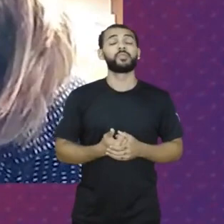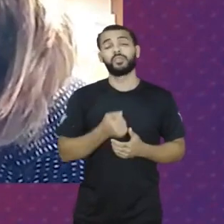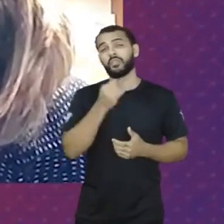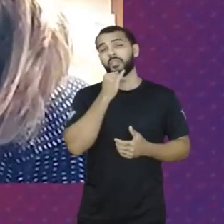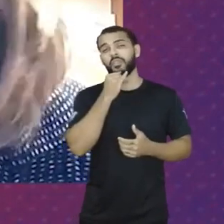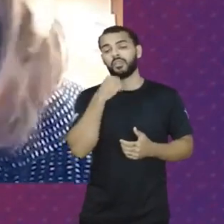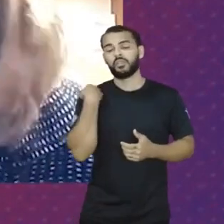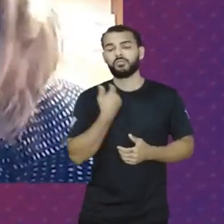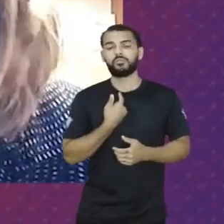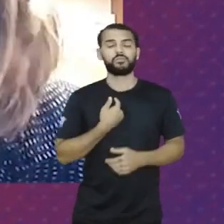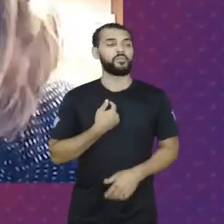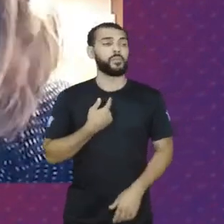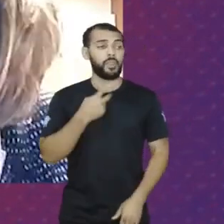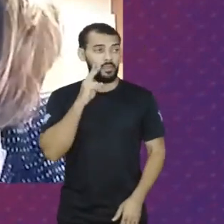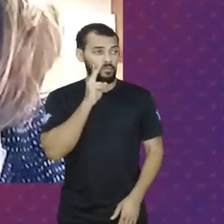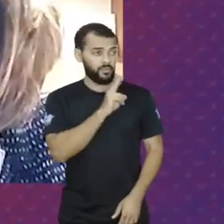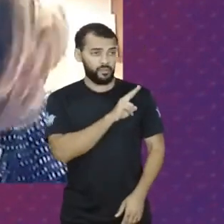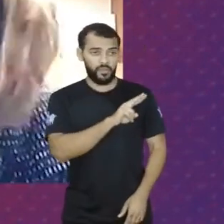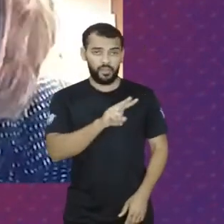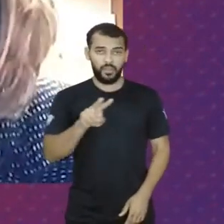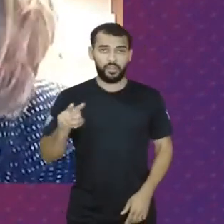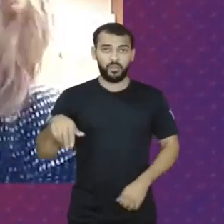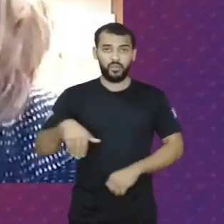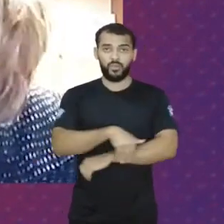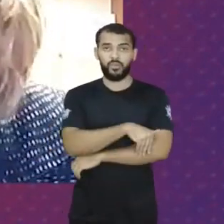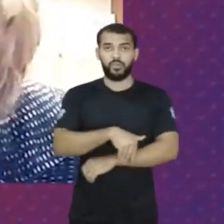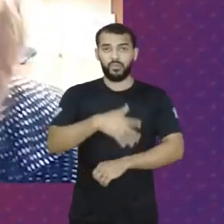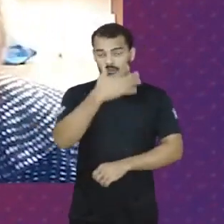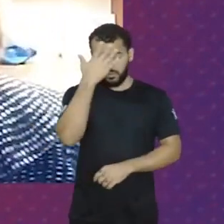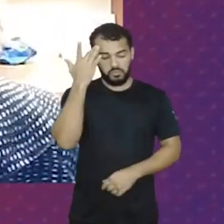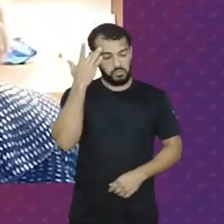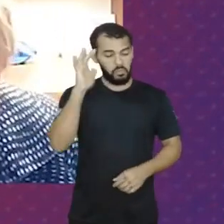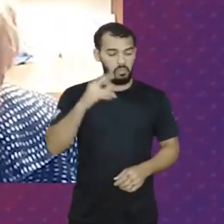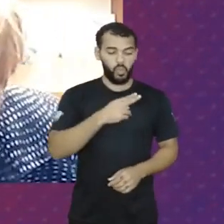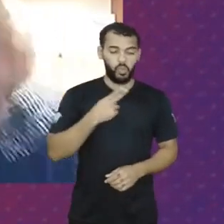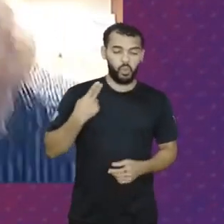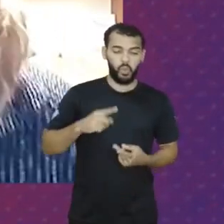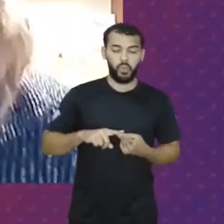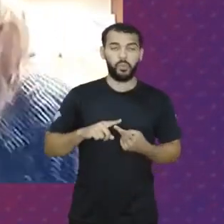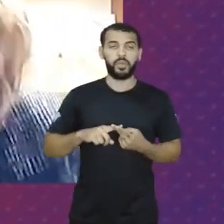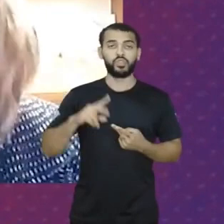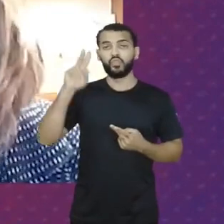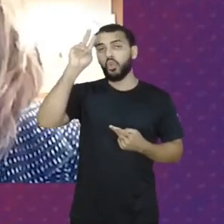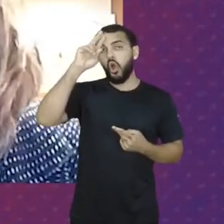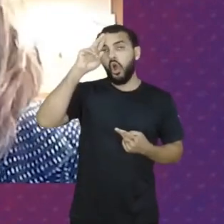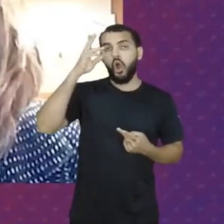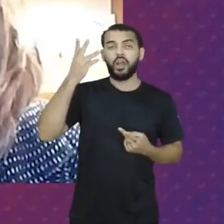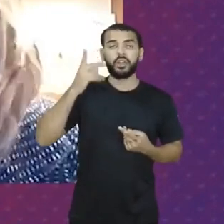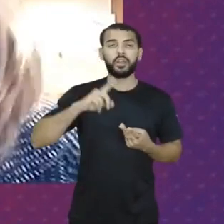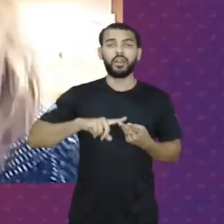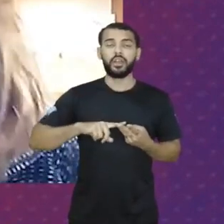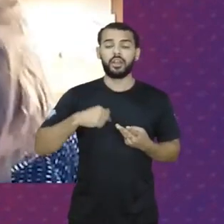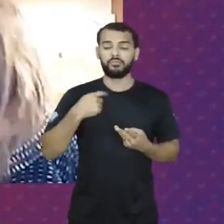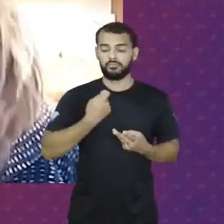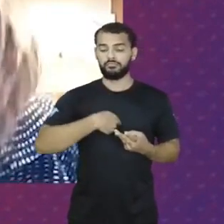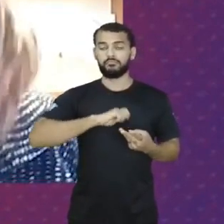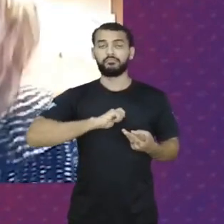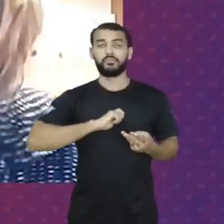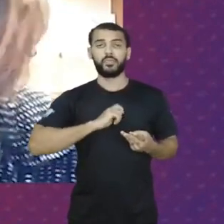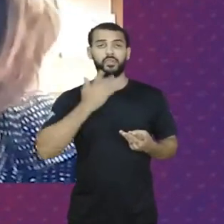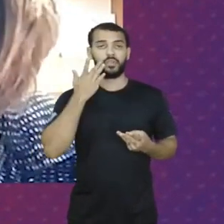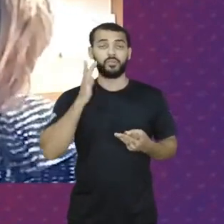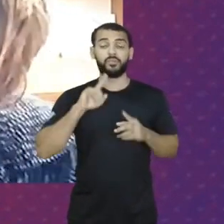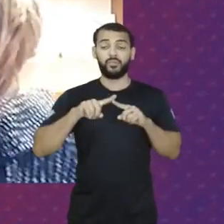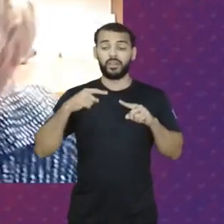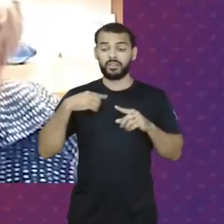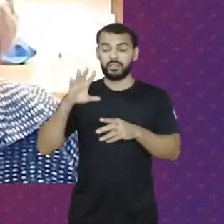nas ruas, nós somos seres anônimos. Ninguém sabe o nosso nome, a nossa história, ninguém sabe quem somos. É em casa